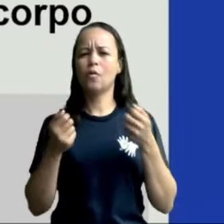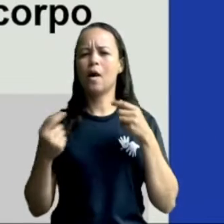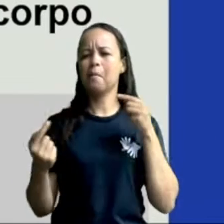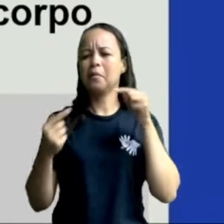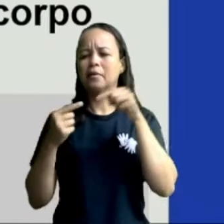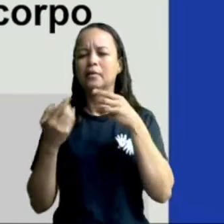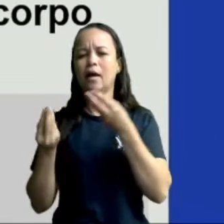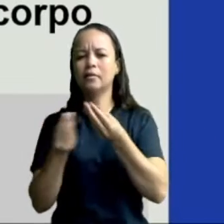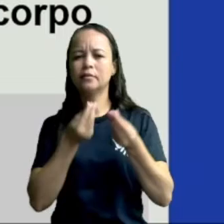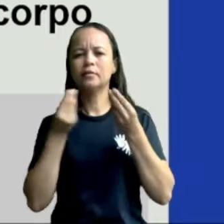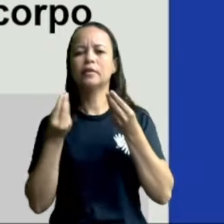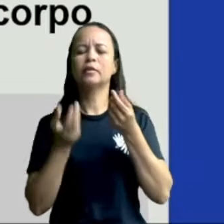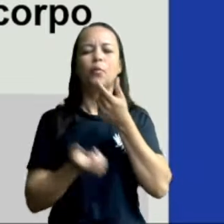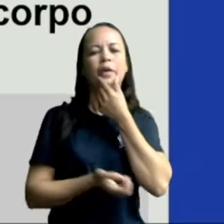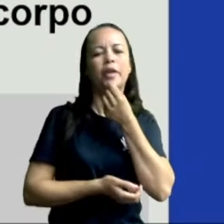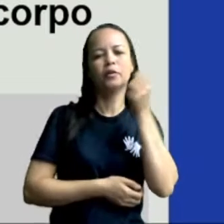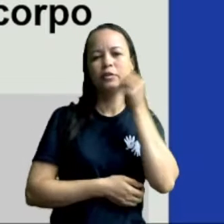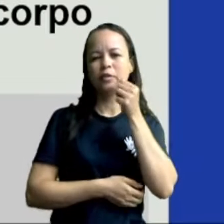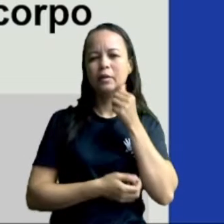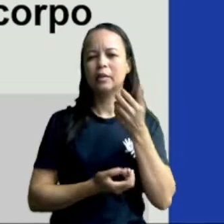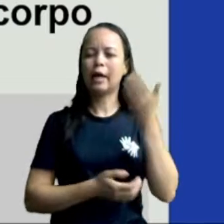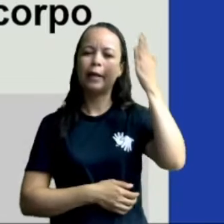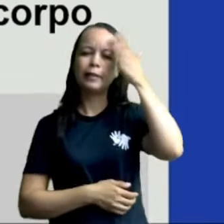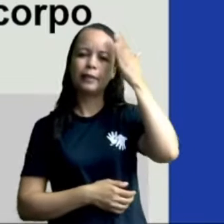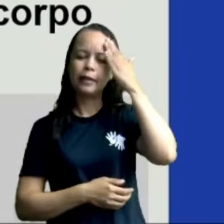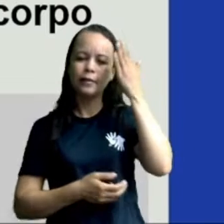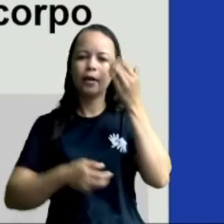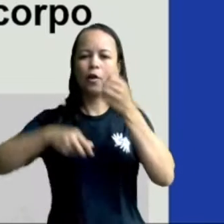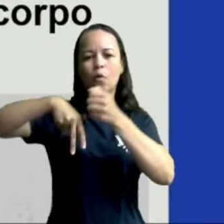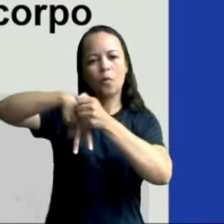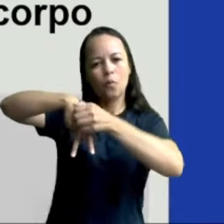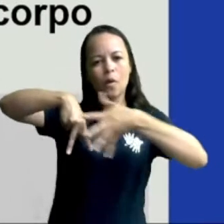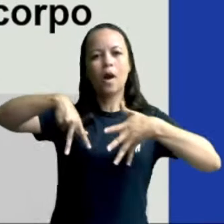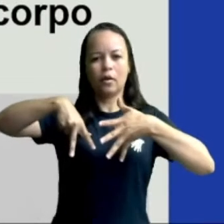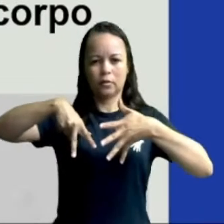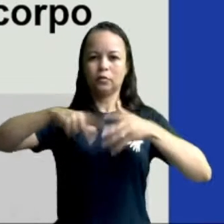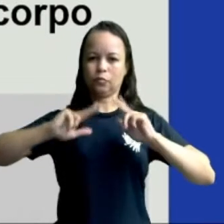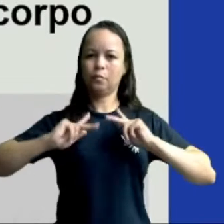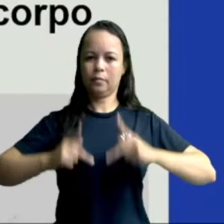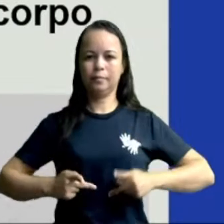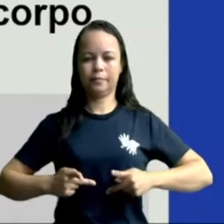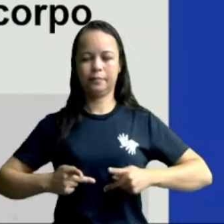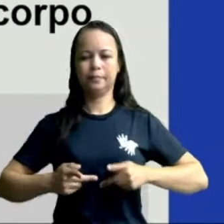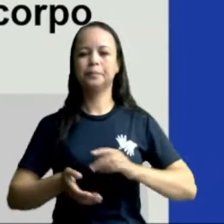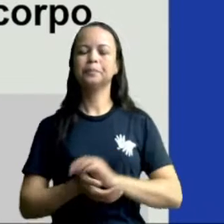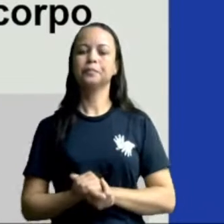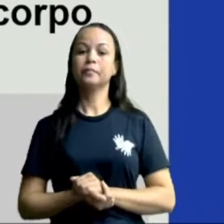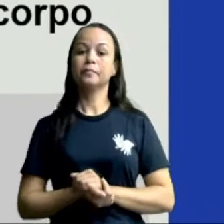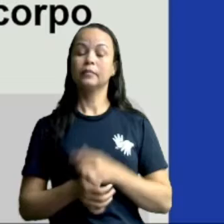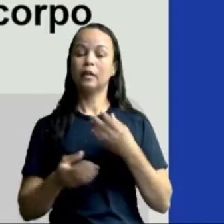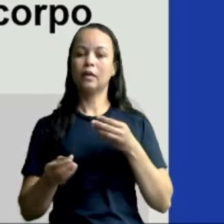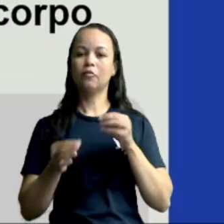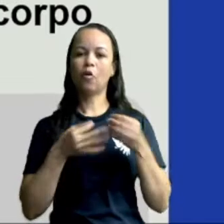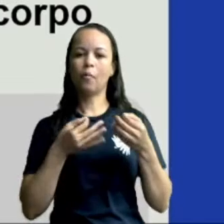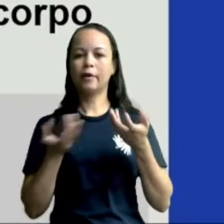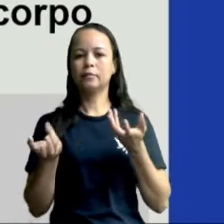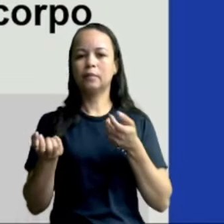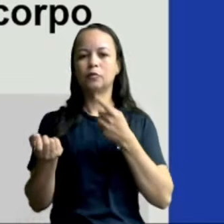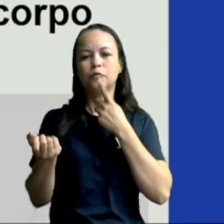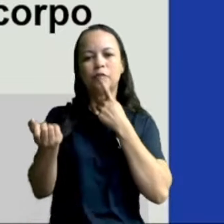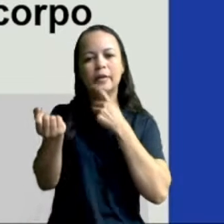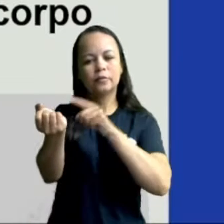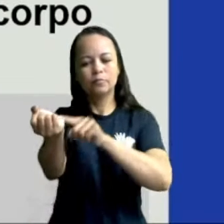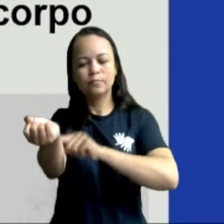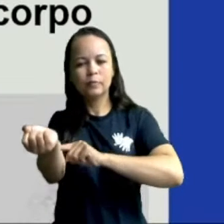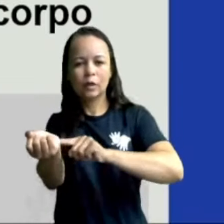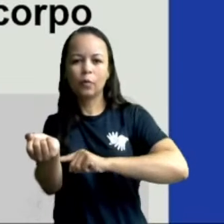pequeno bambino e bambina, é compreender o sistema cardiovascular humano. E é formado pelos vasos sanguíneos,